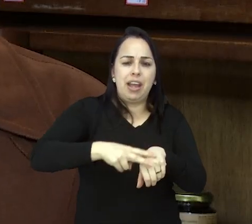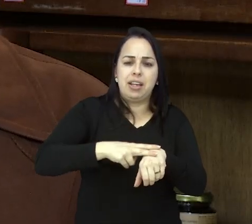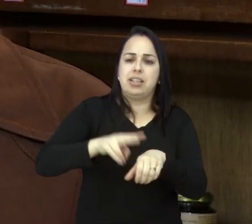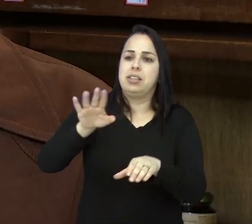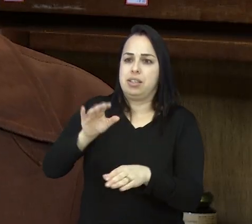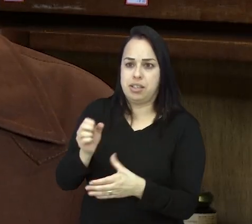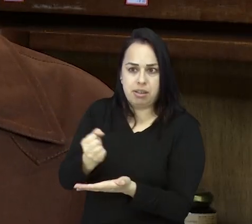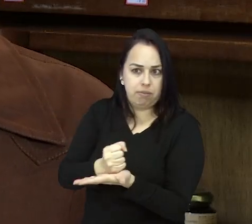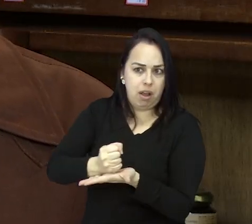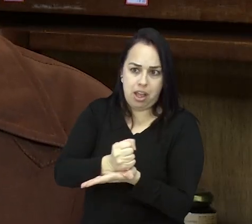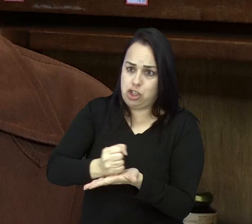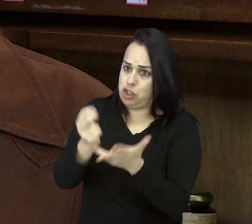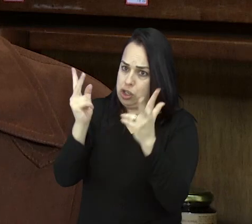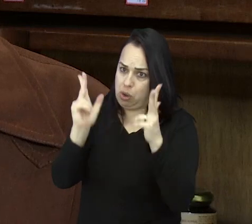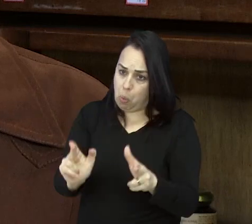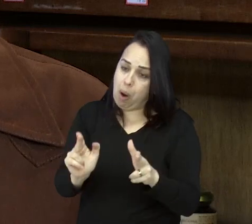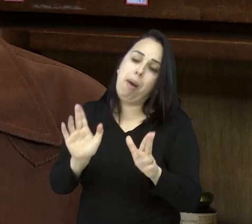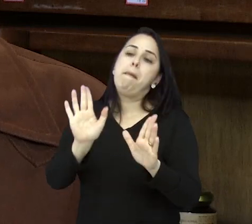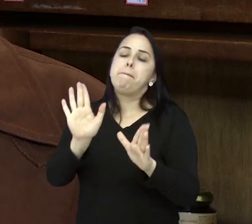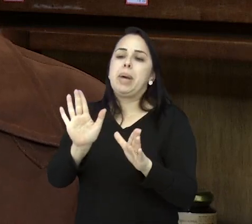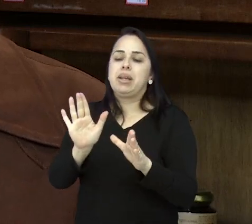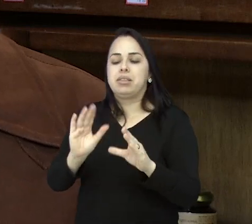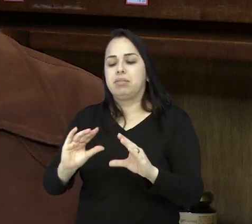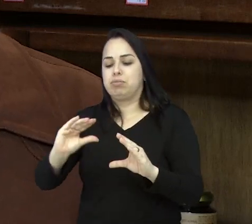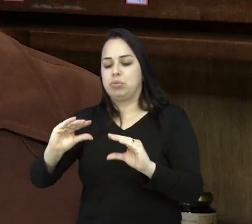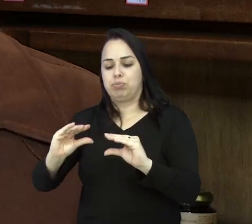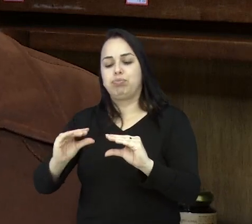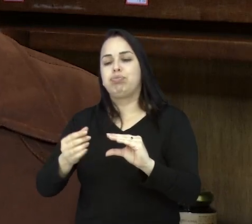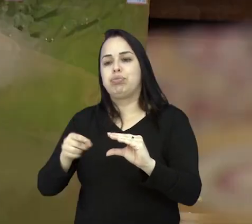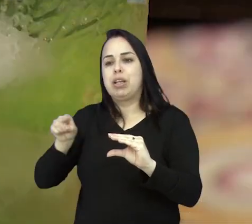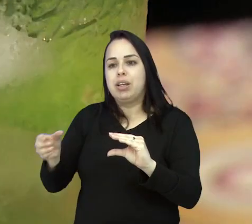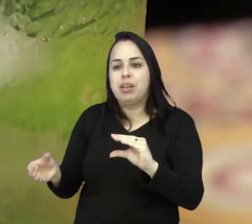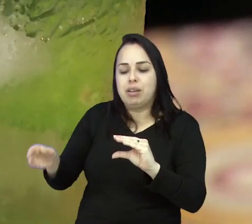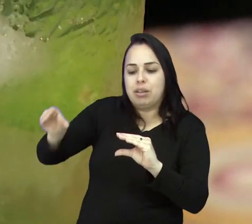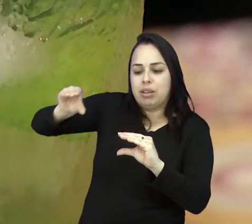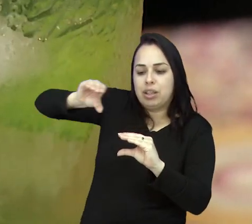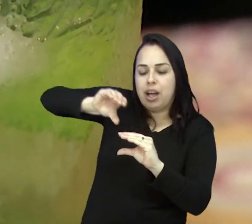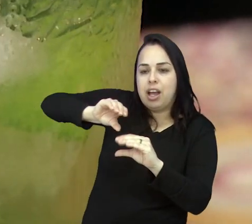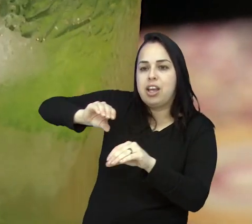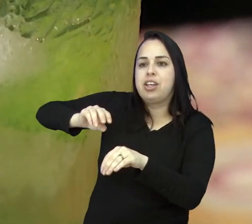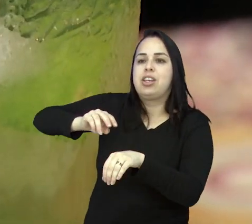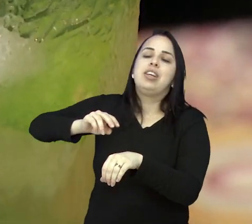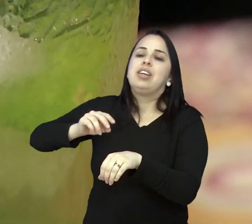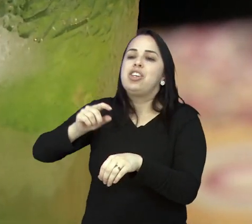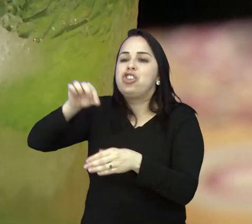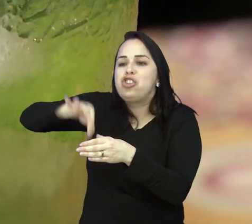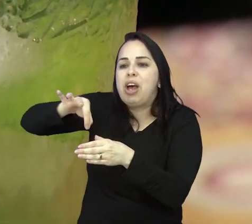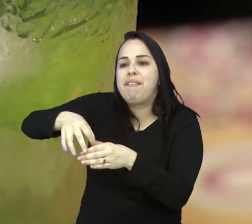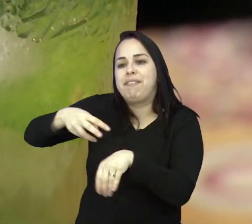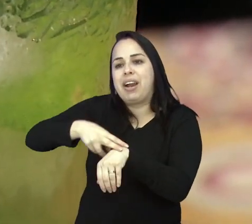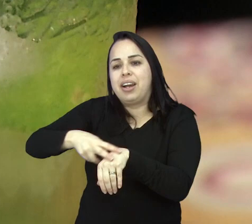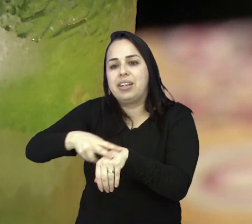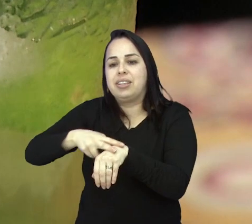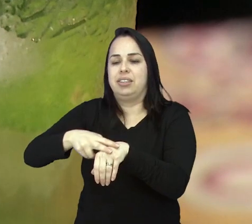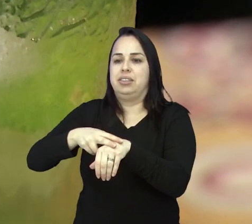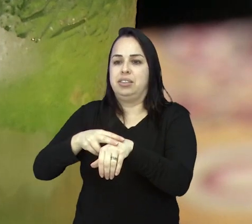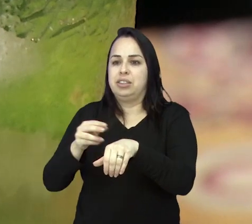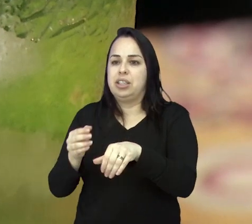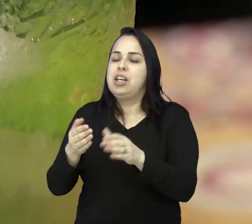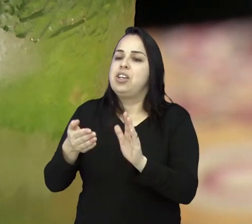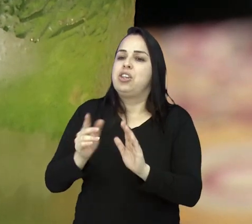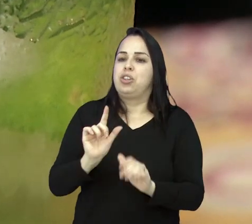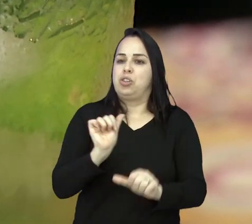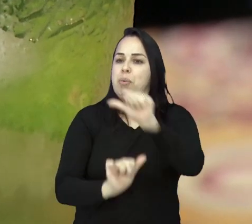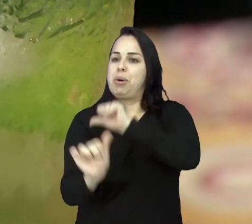faz a caipirinha da mesma maneira, só que você coloca 1/3 de chá verde. Então, tudo que você conseguir substituir, colocar água, ou,